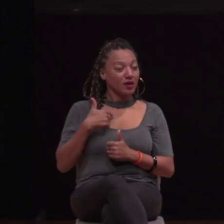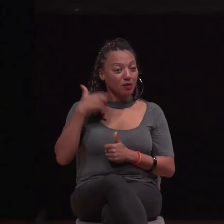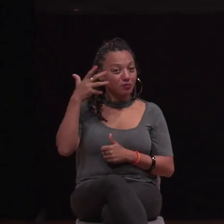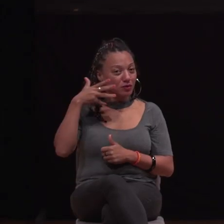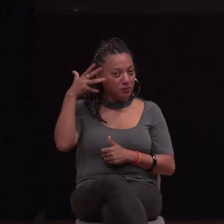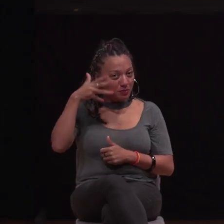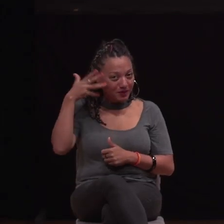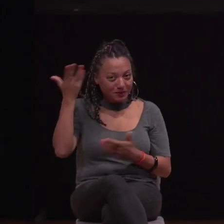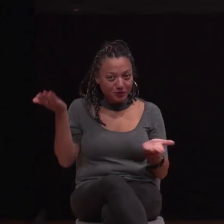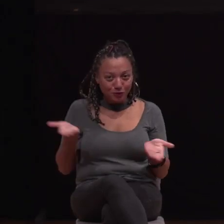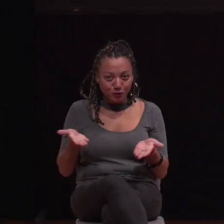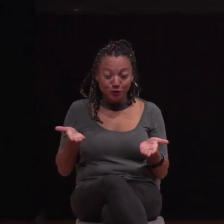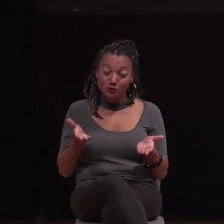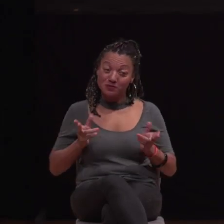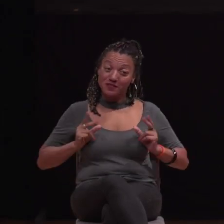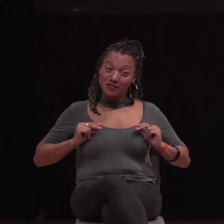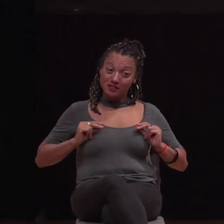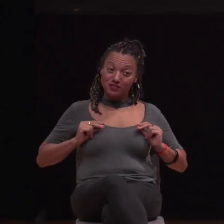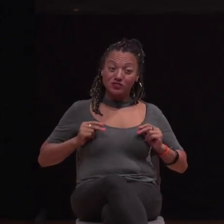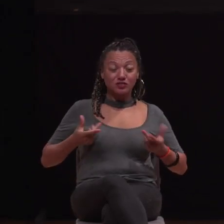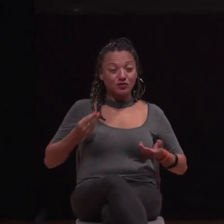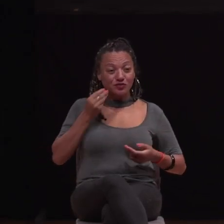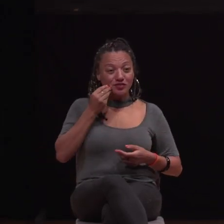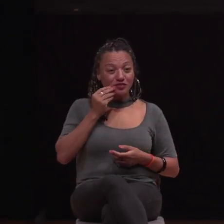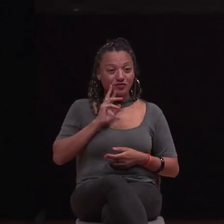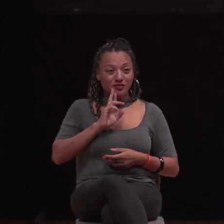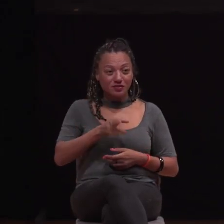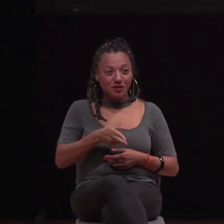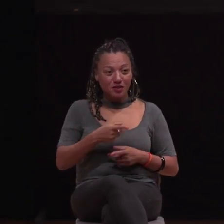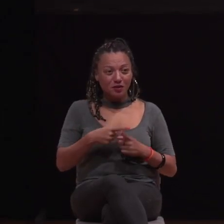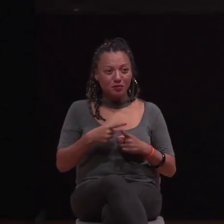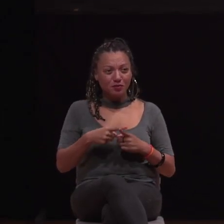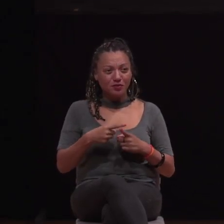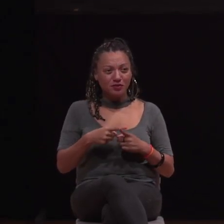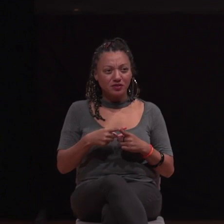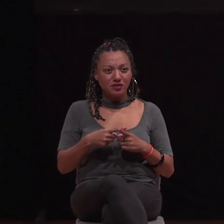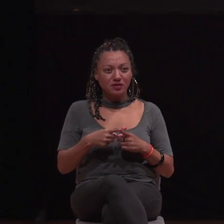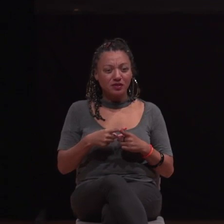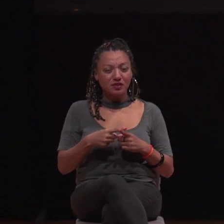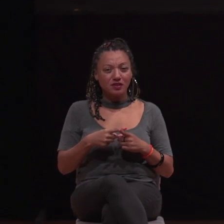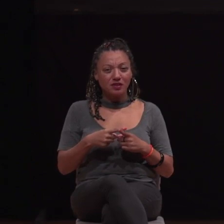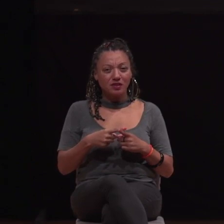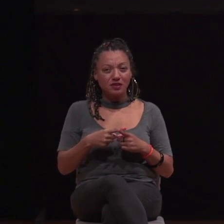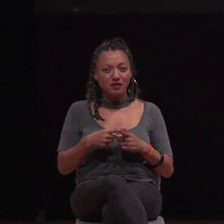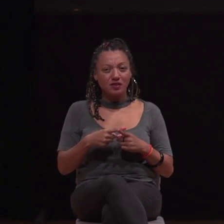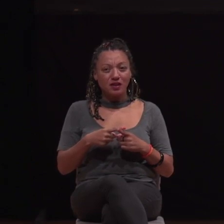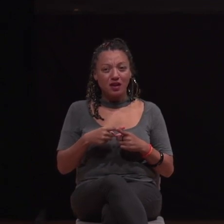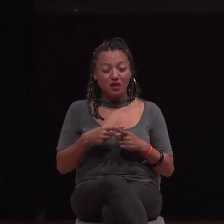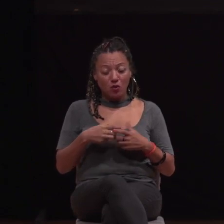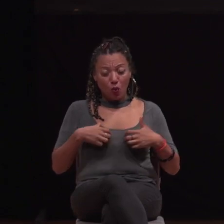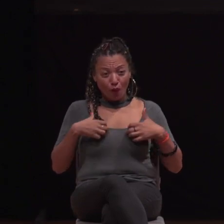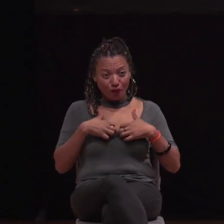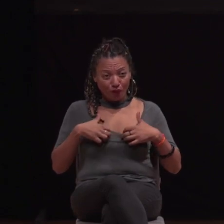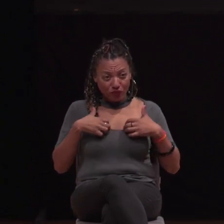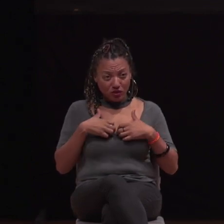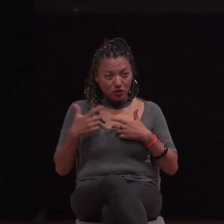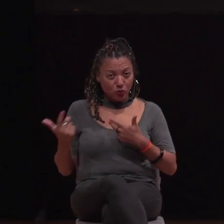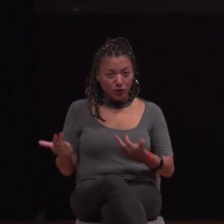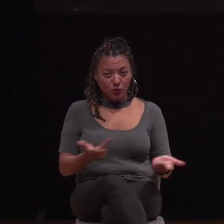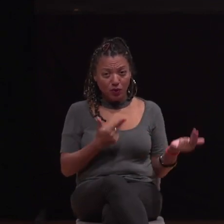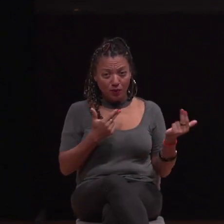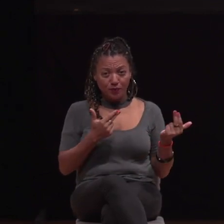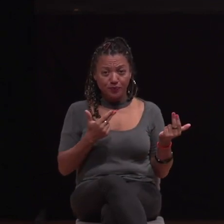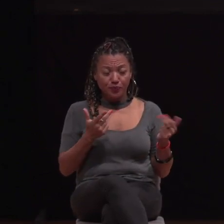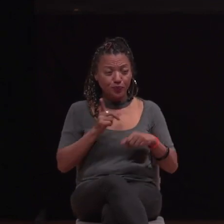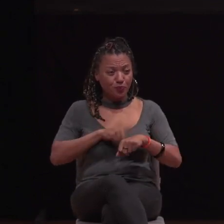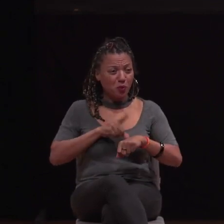palestrante e para redevolver algumas coisas, porque eu sou educadora como vocês, eu estou imersa nos mesmos conflitos. A gente está vivendo um